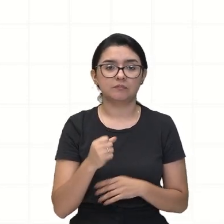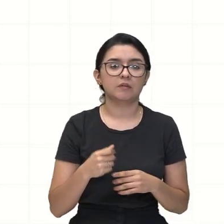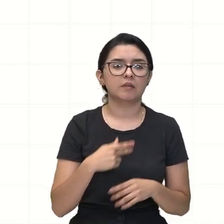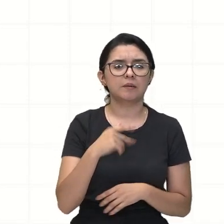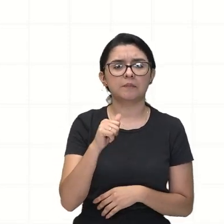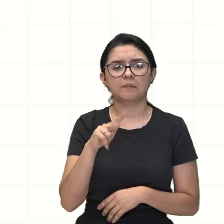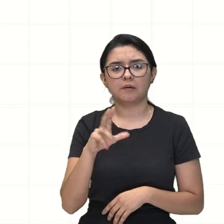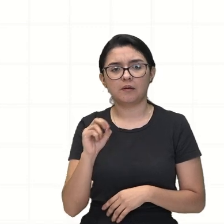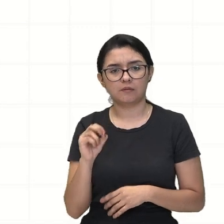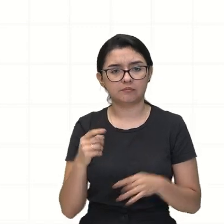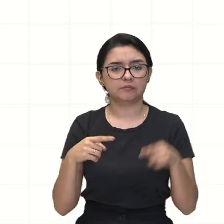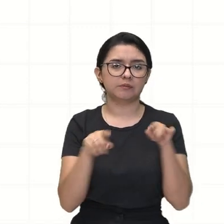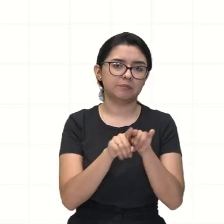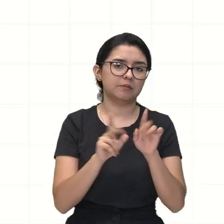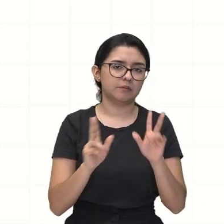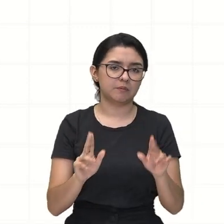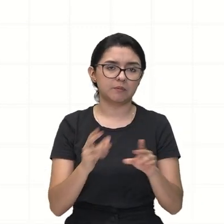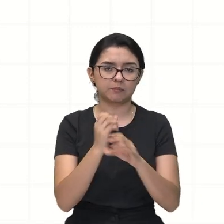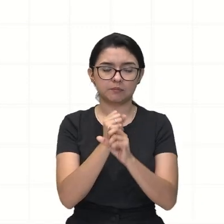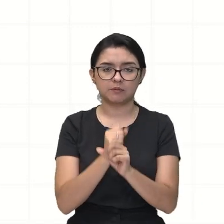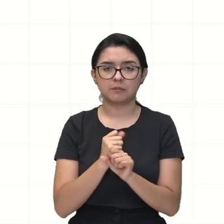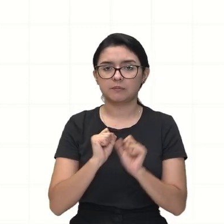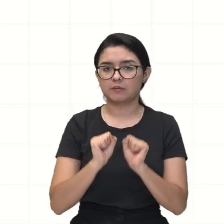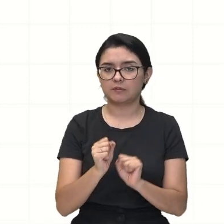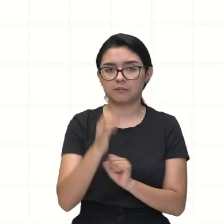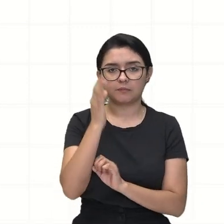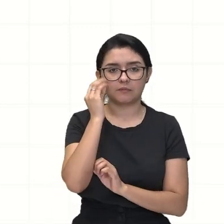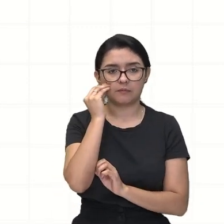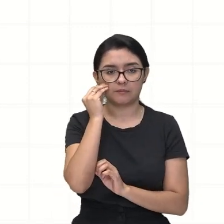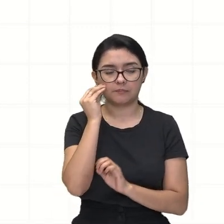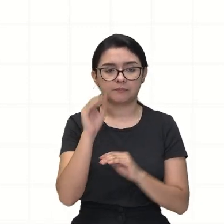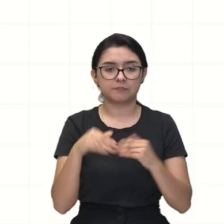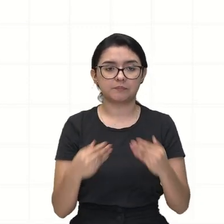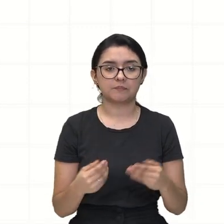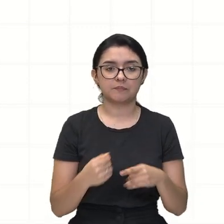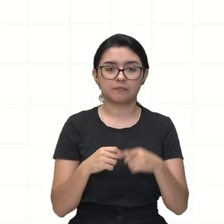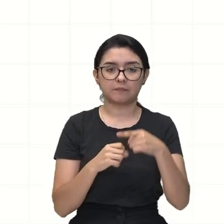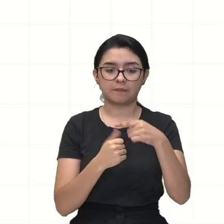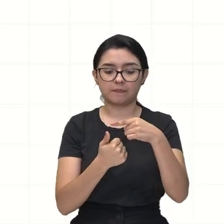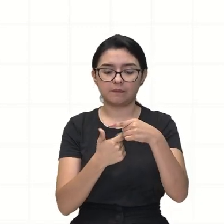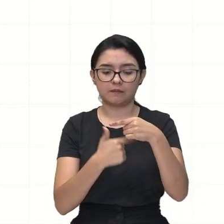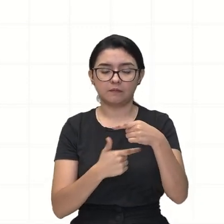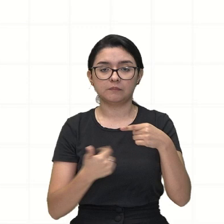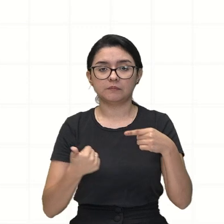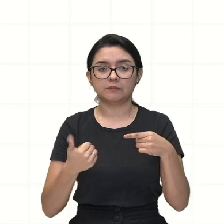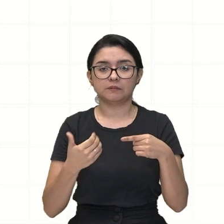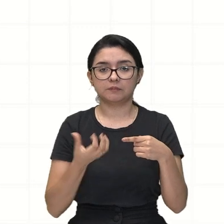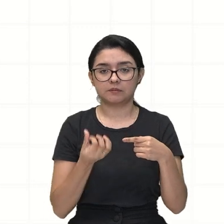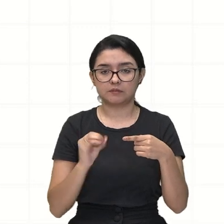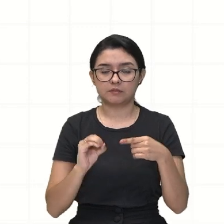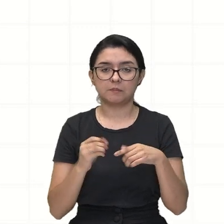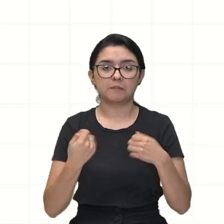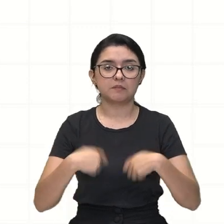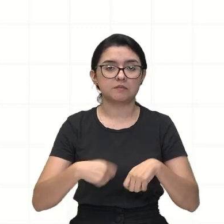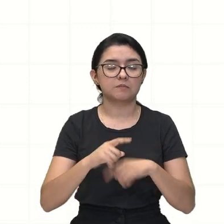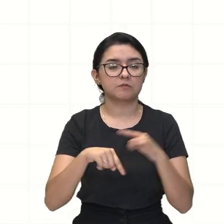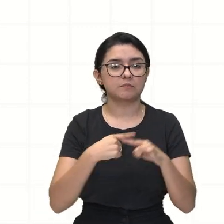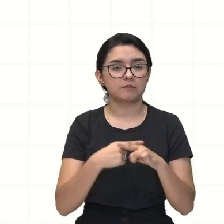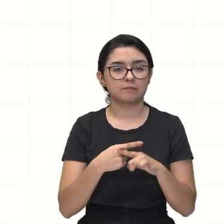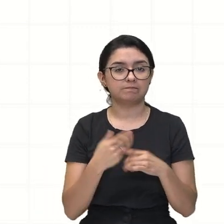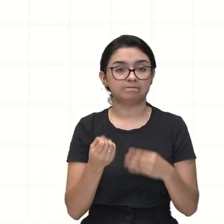A mesma coisa. Podemos observar que no denominador de 12 para 60 foi necessário multiplicar por quanto? Por